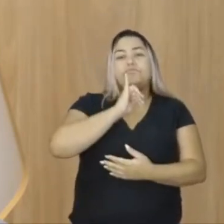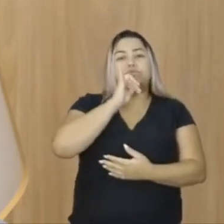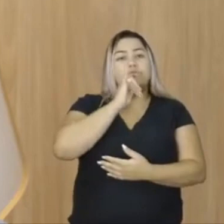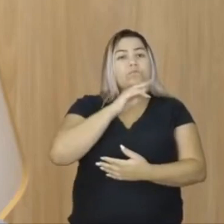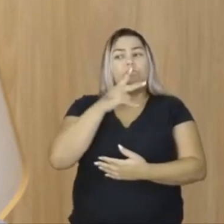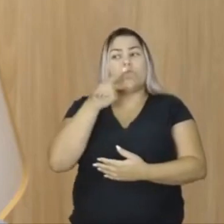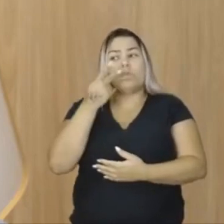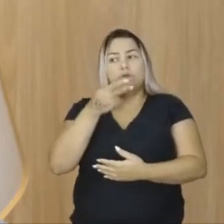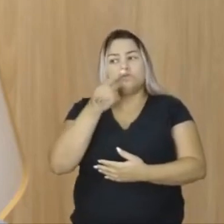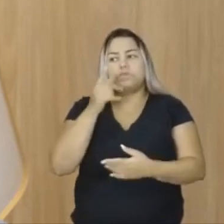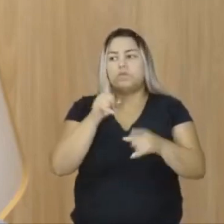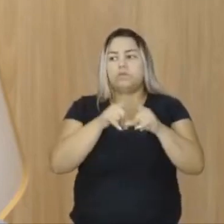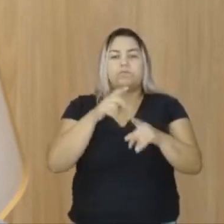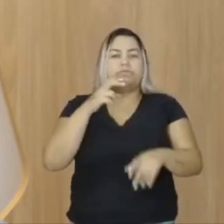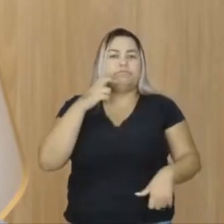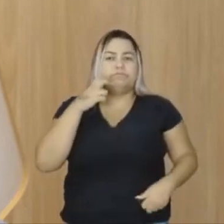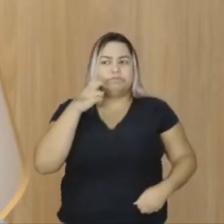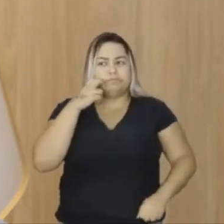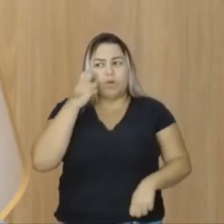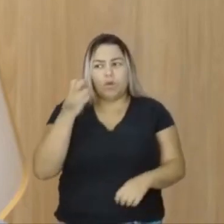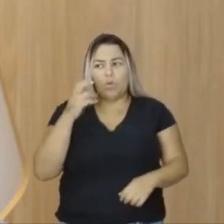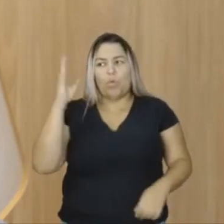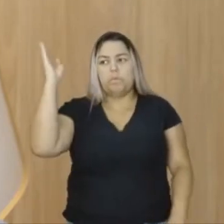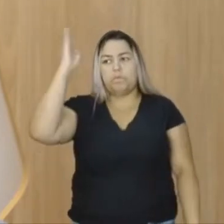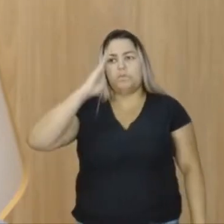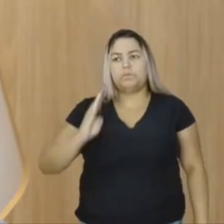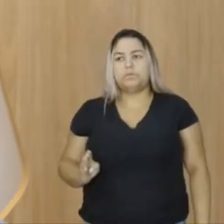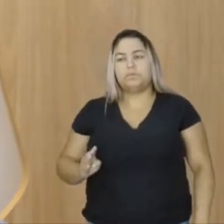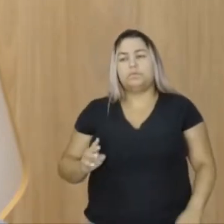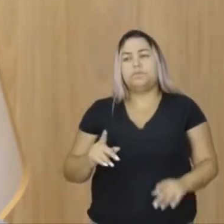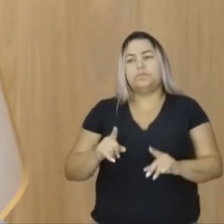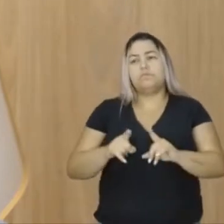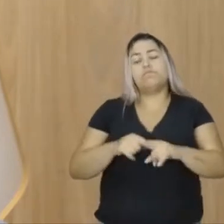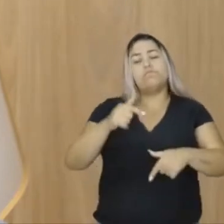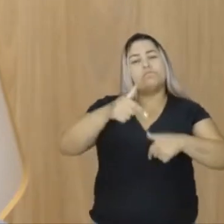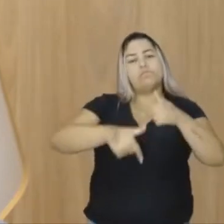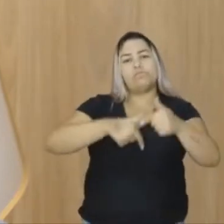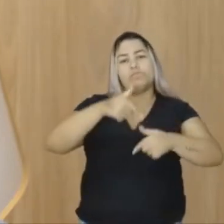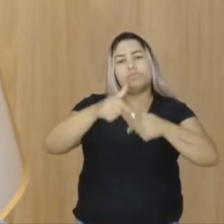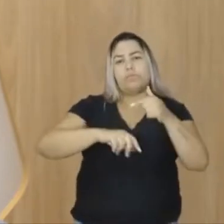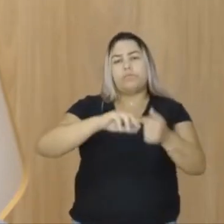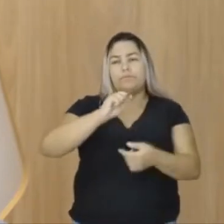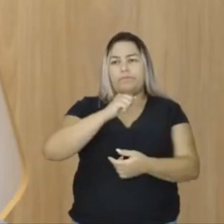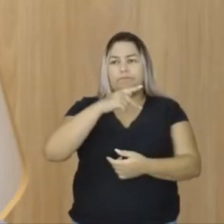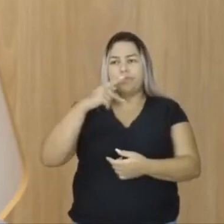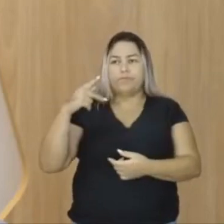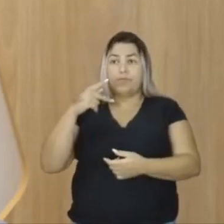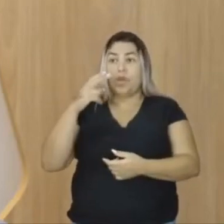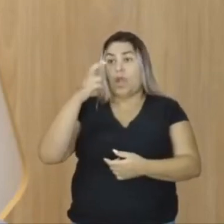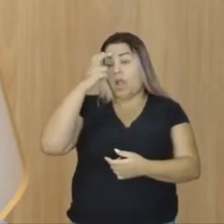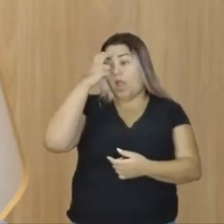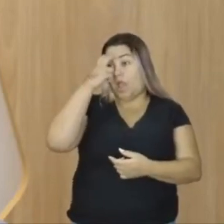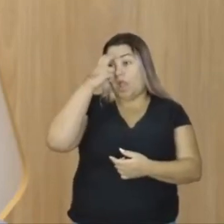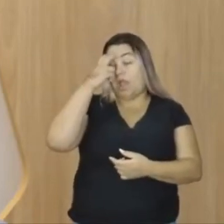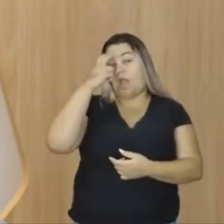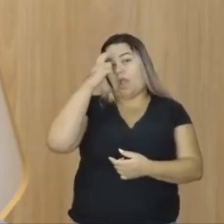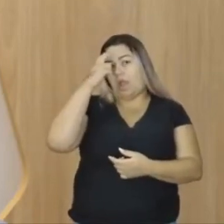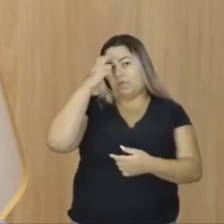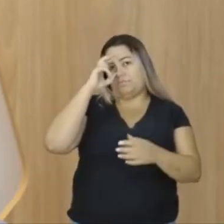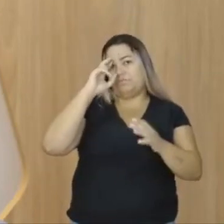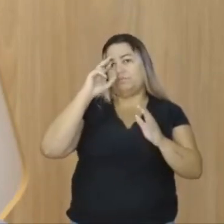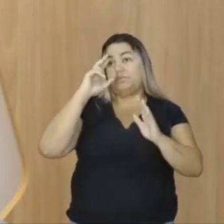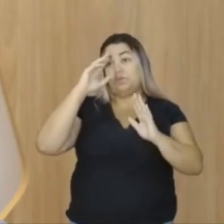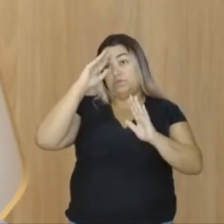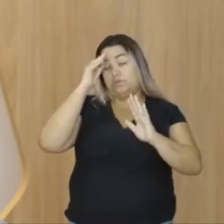falar é que é uma vergonha um brasileiro, um trabalhador de aplicativo de inteligência artificial, pagar IPVA na